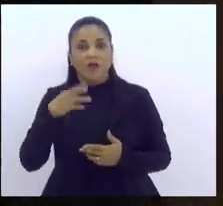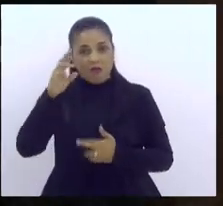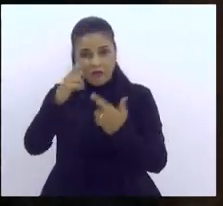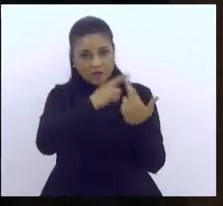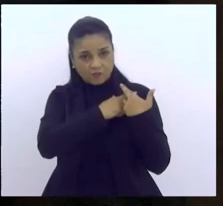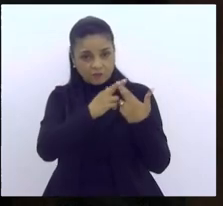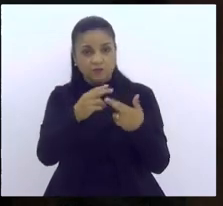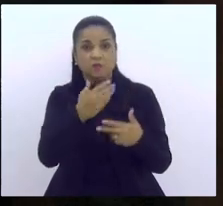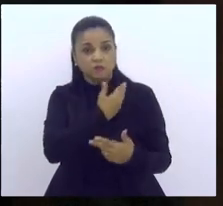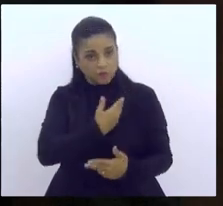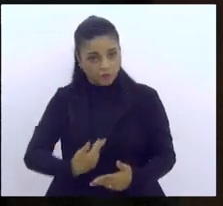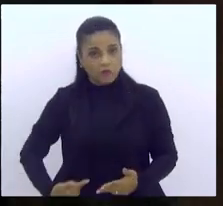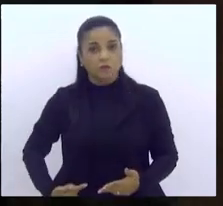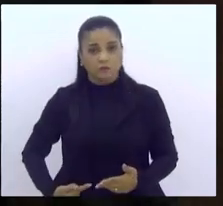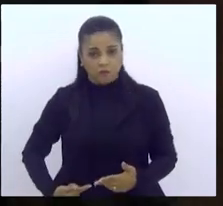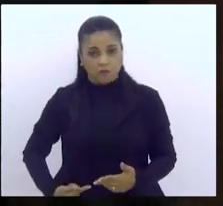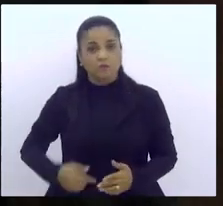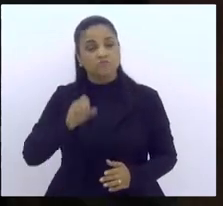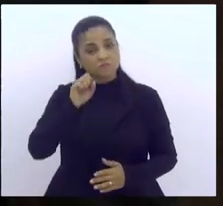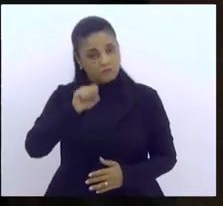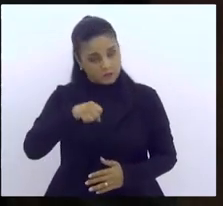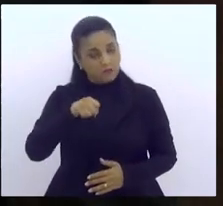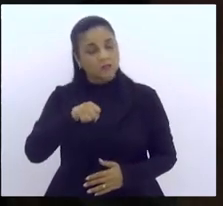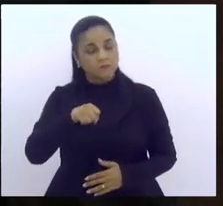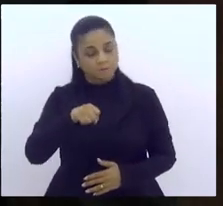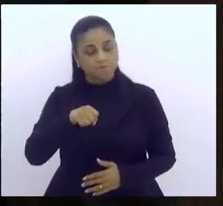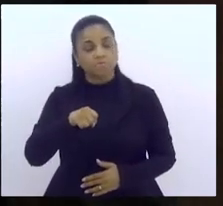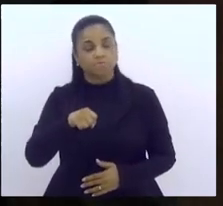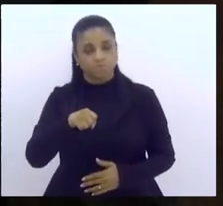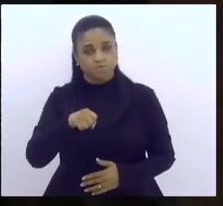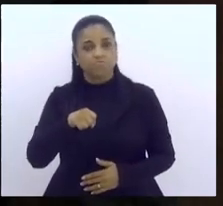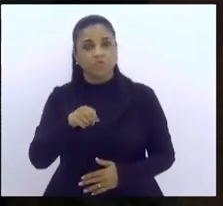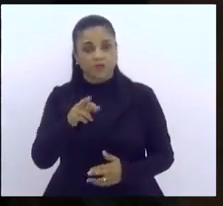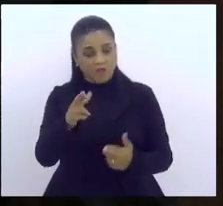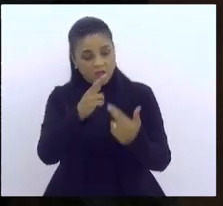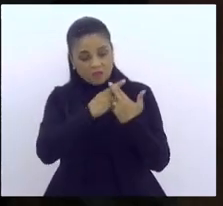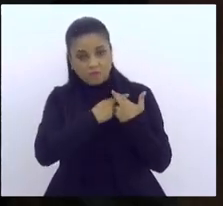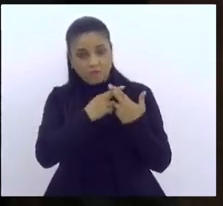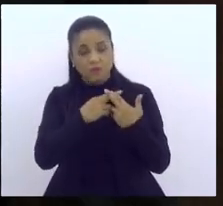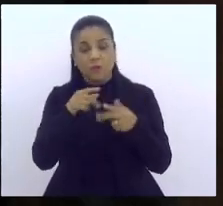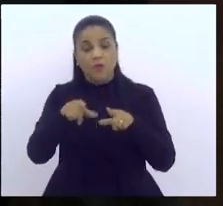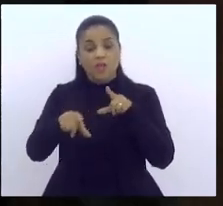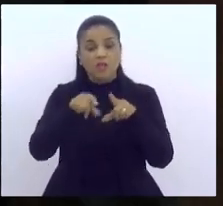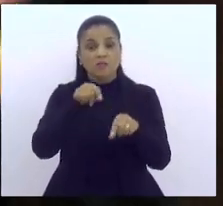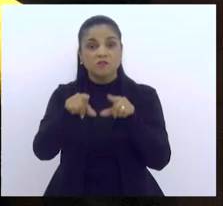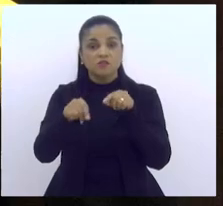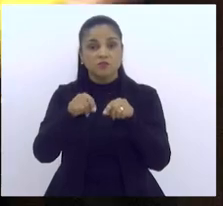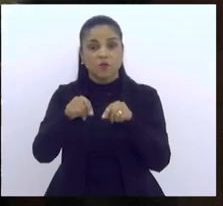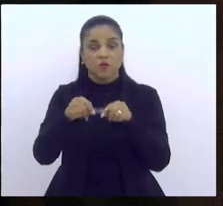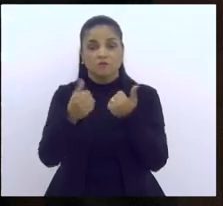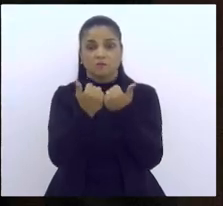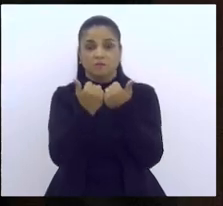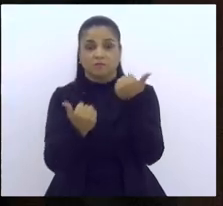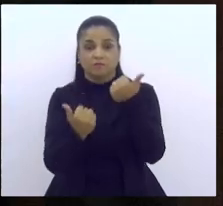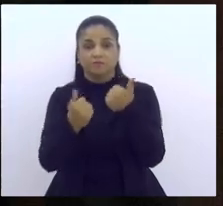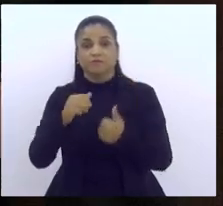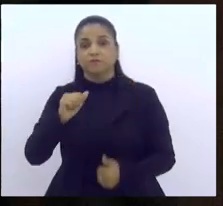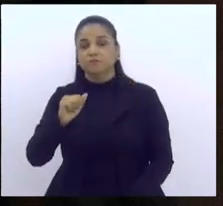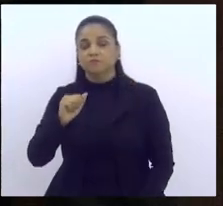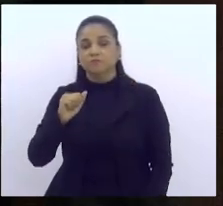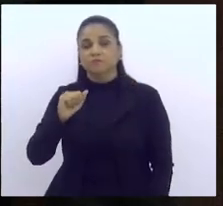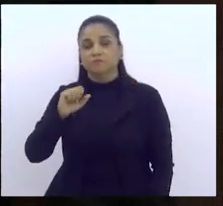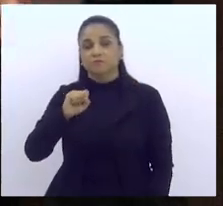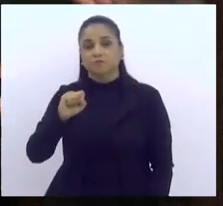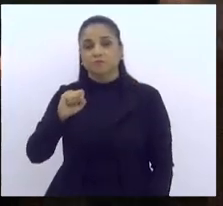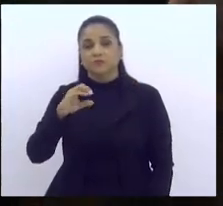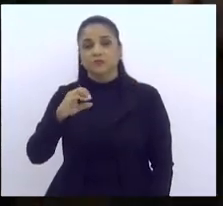sim. O presidente Rodrigo Barcelar é do governador, porque ele que escolhe os seus assessores. Quem vai ser o chefe